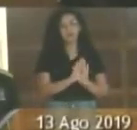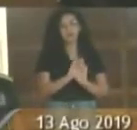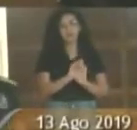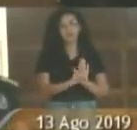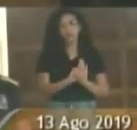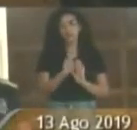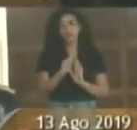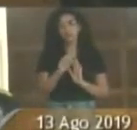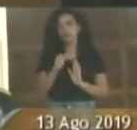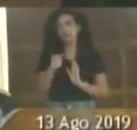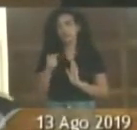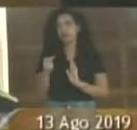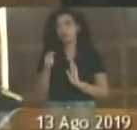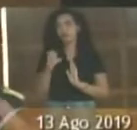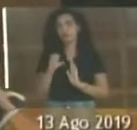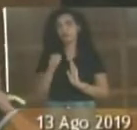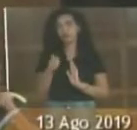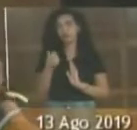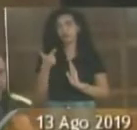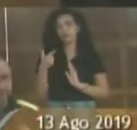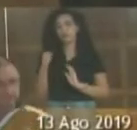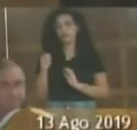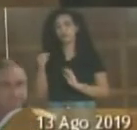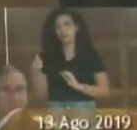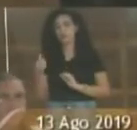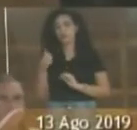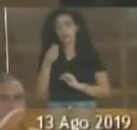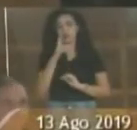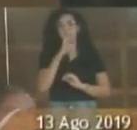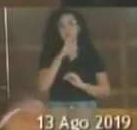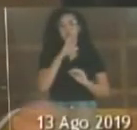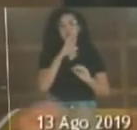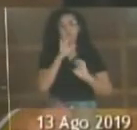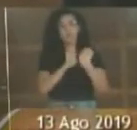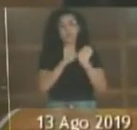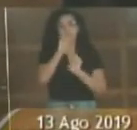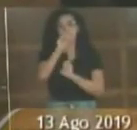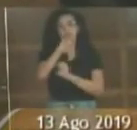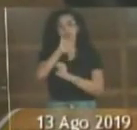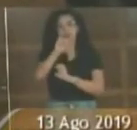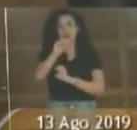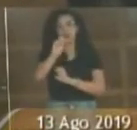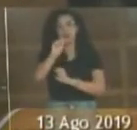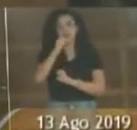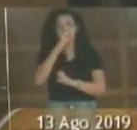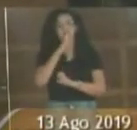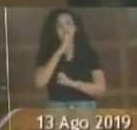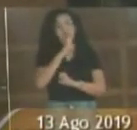877-6286 dos Correios, em resposta ao requerimento da vereadora Jane Veiga.